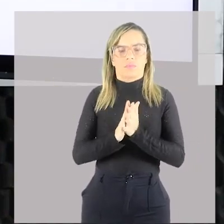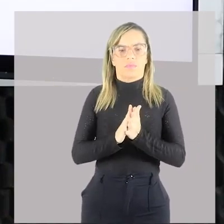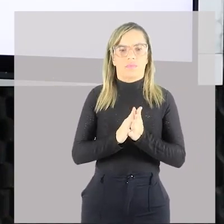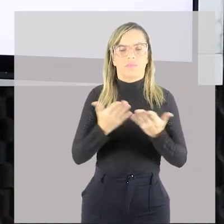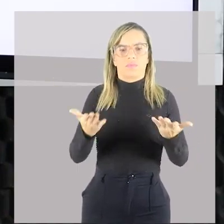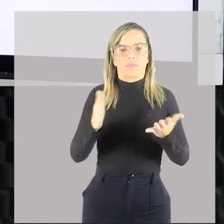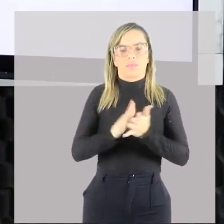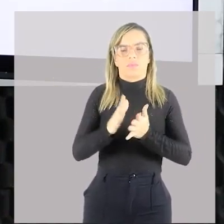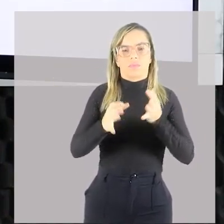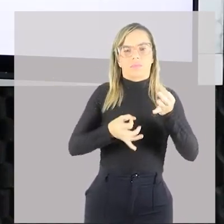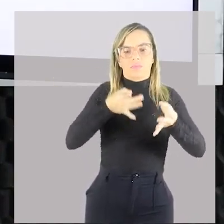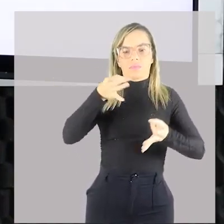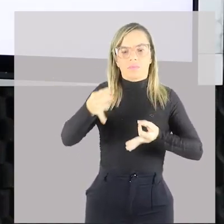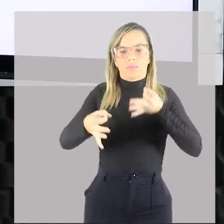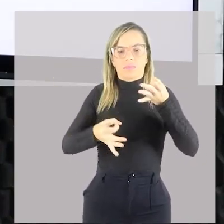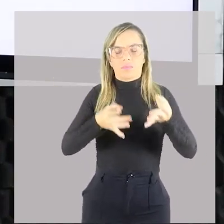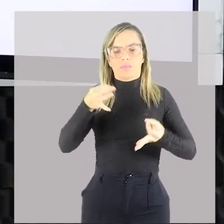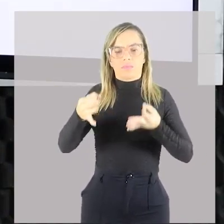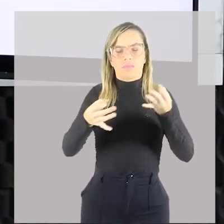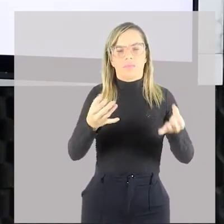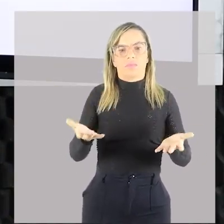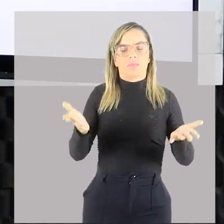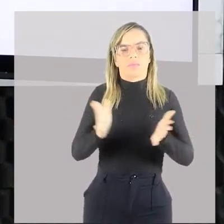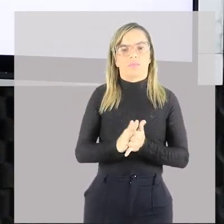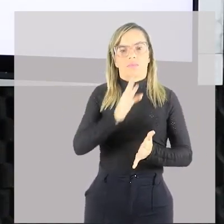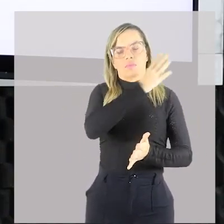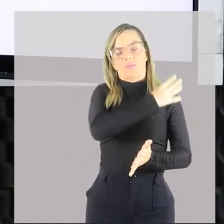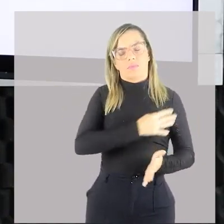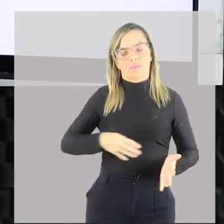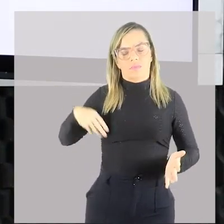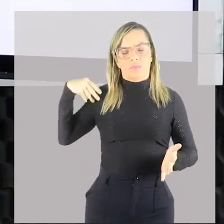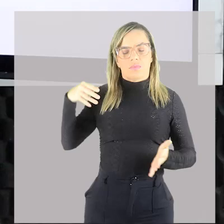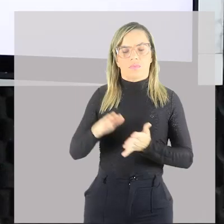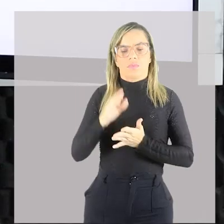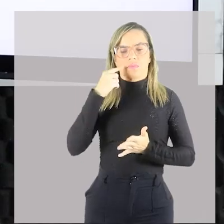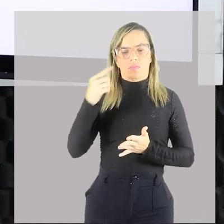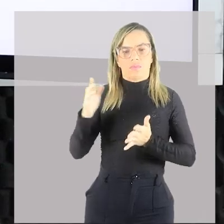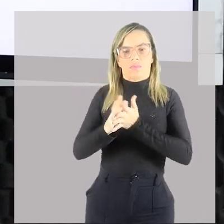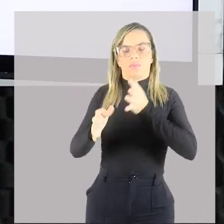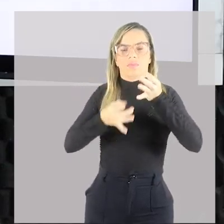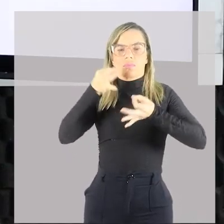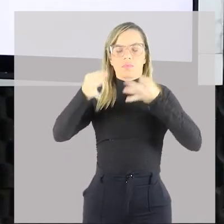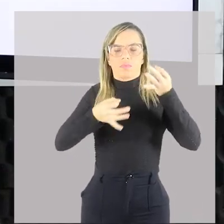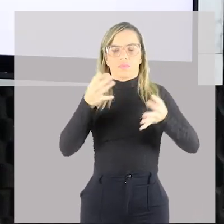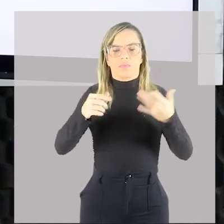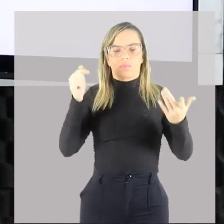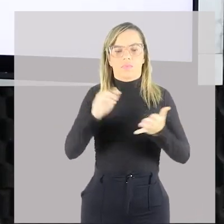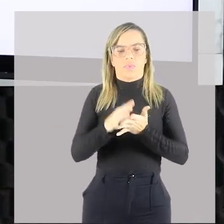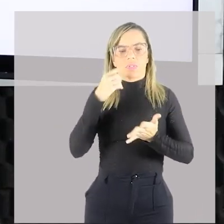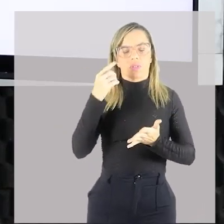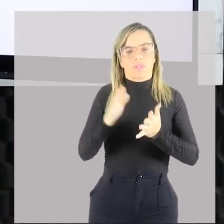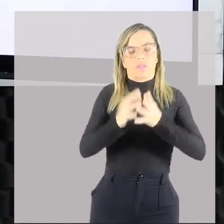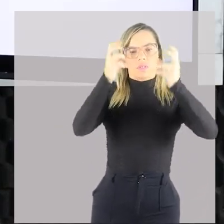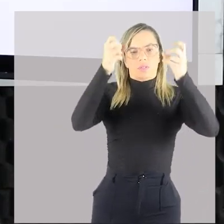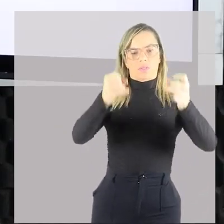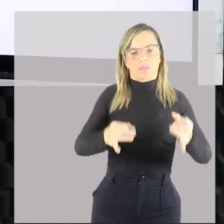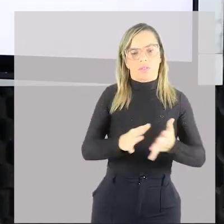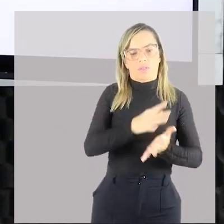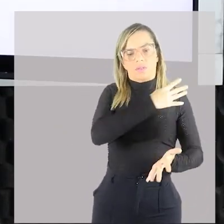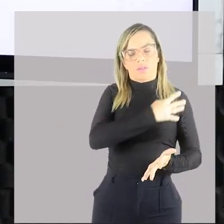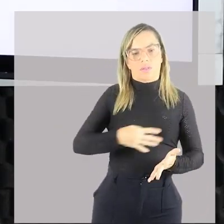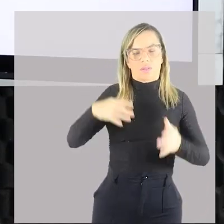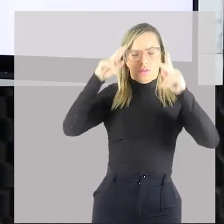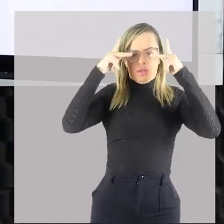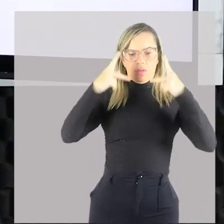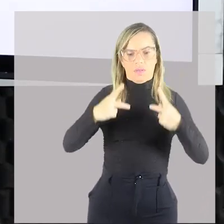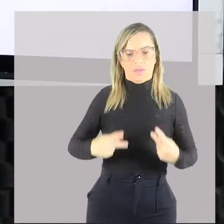isto é uma crítica a Aristóteles. Pega para ti essa dica, ela é preciosa. Foi Aristóteles que diz que o ser